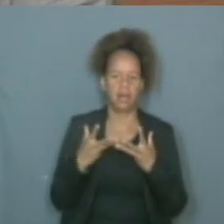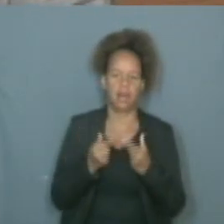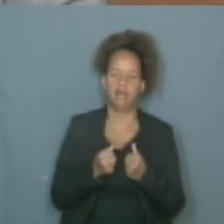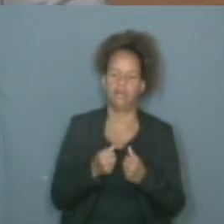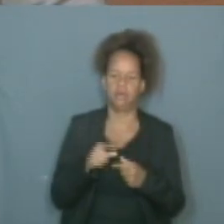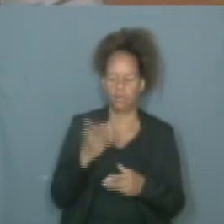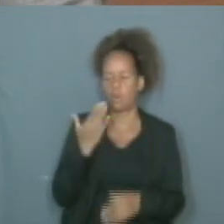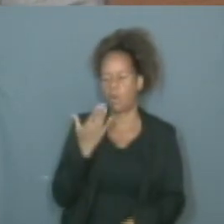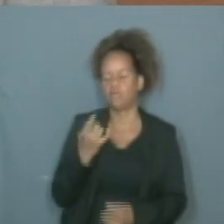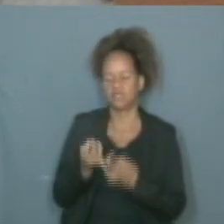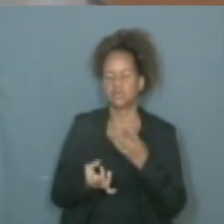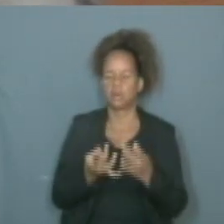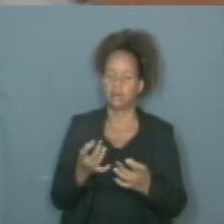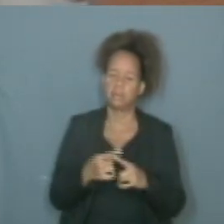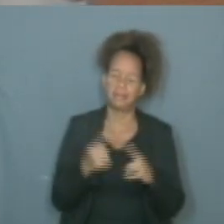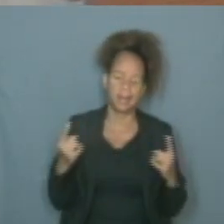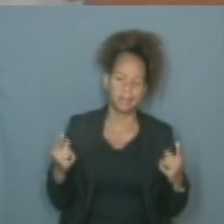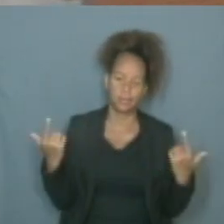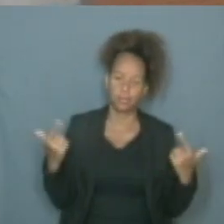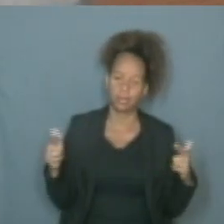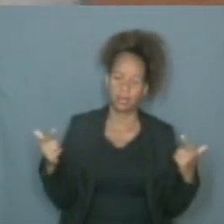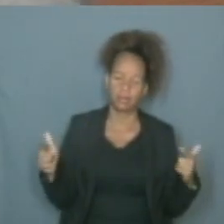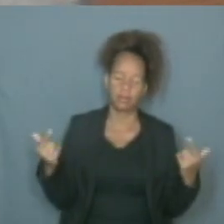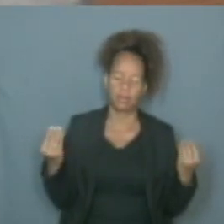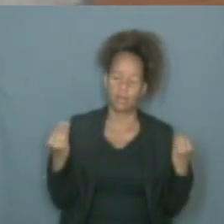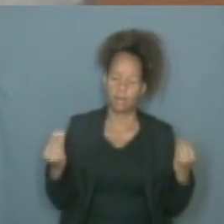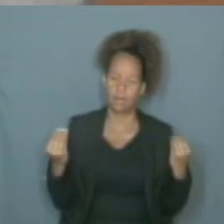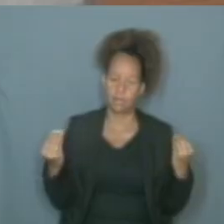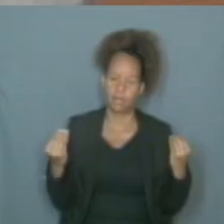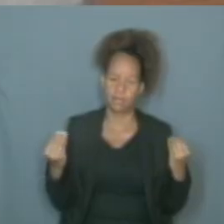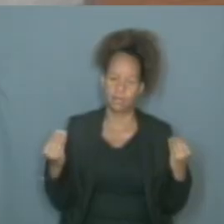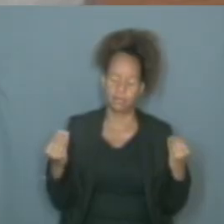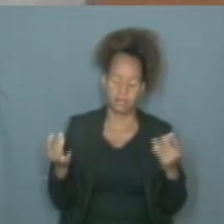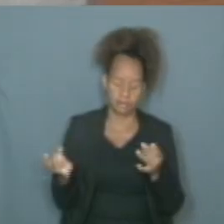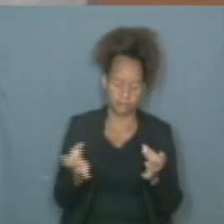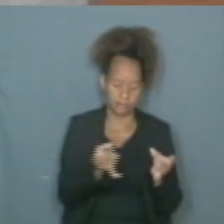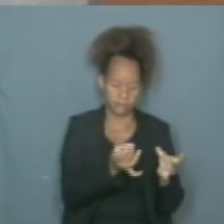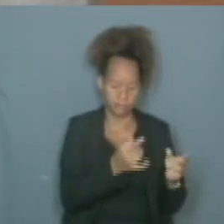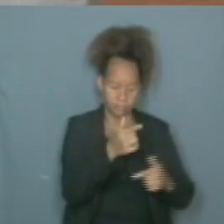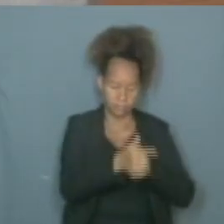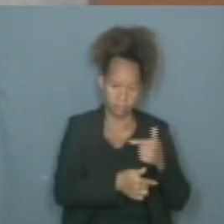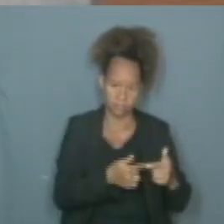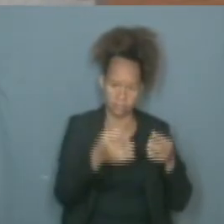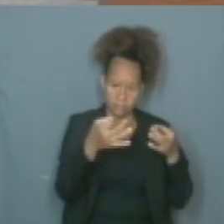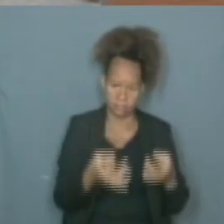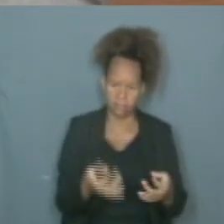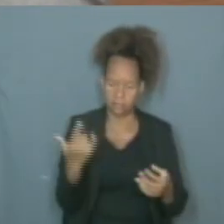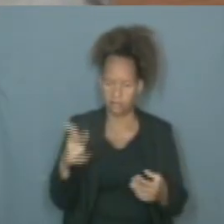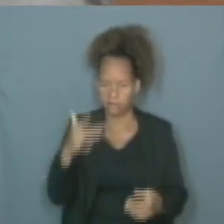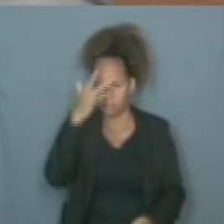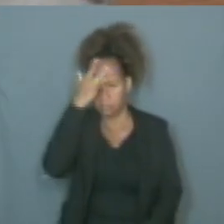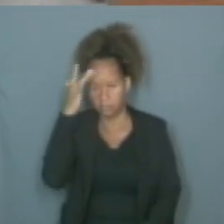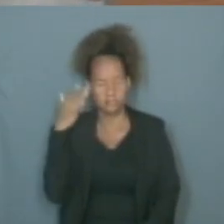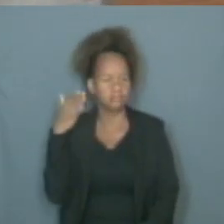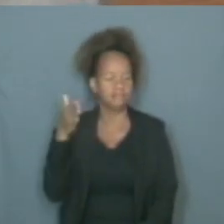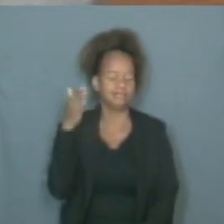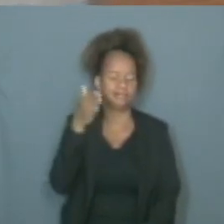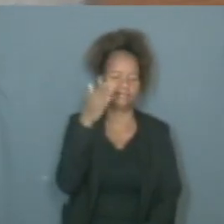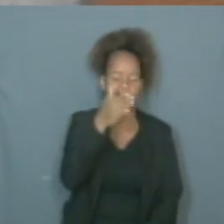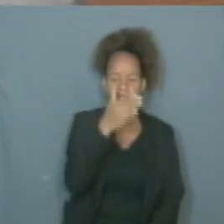vez em quando, mas que não está dando condição dos comerciantes trabalharem direito e nem das pessoas que